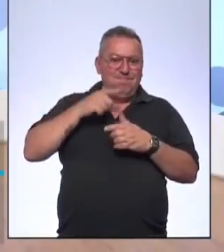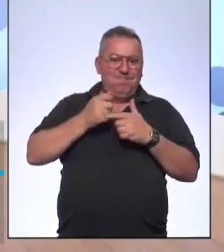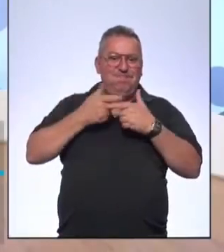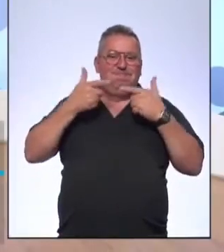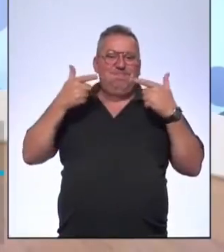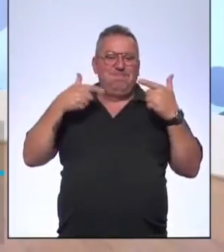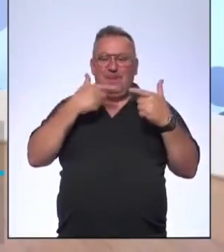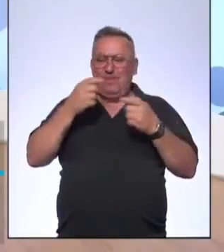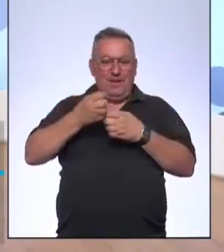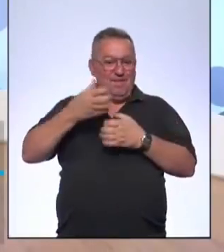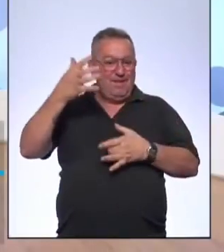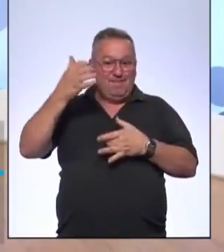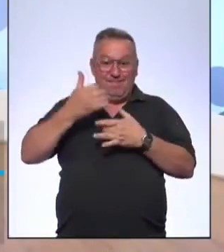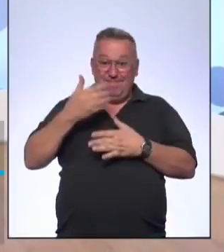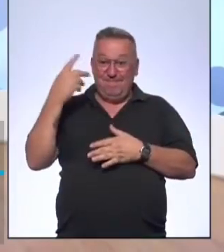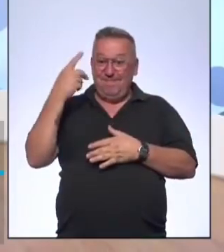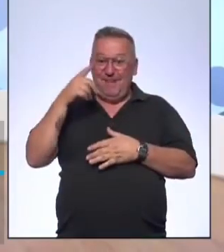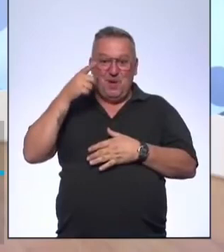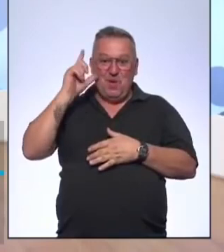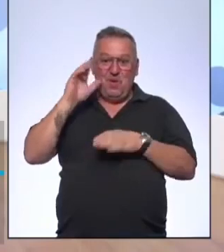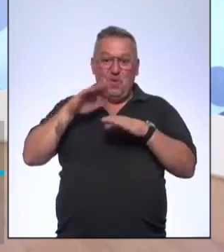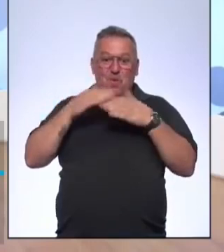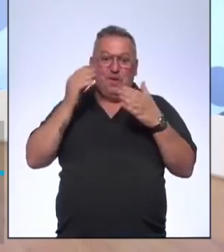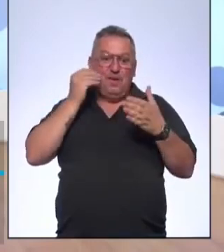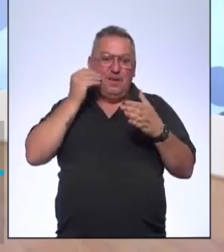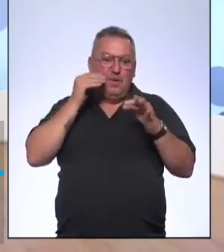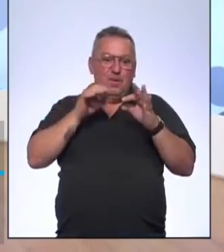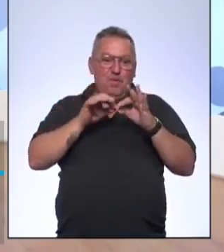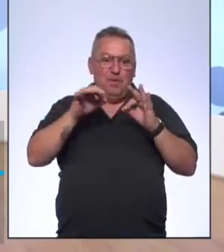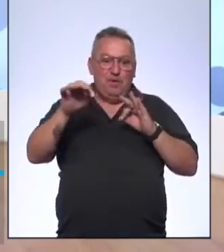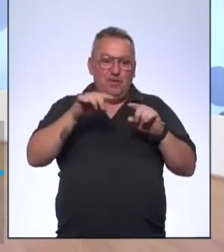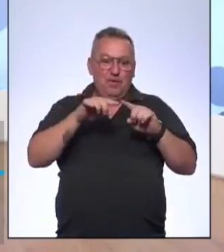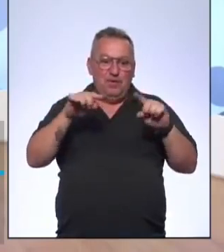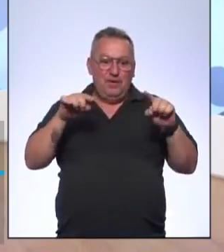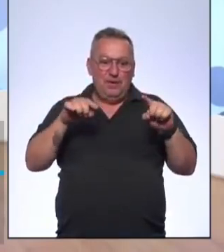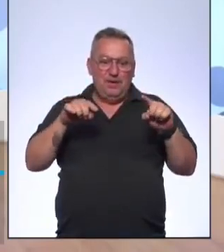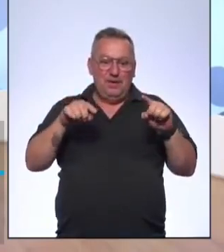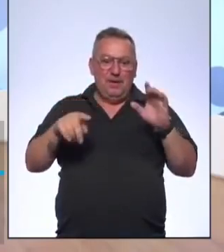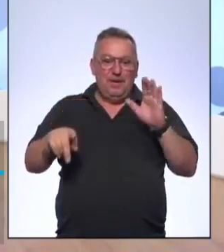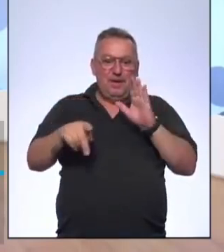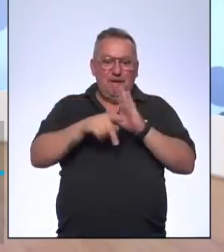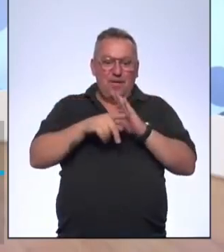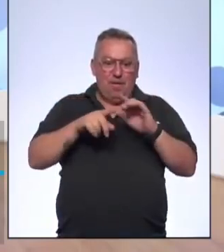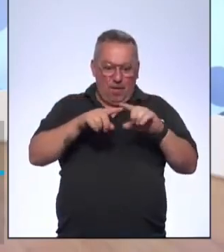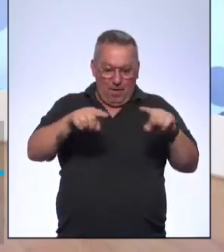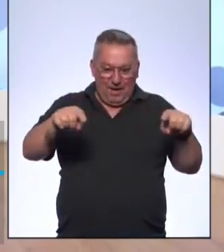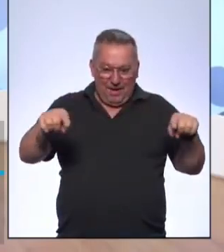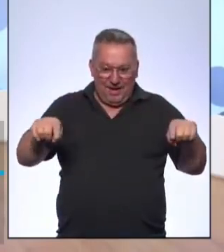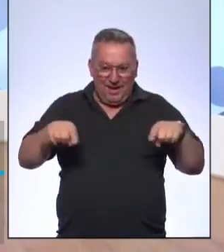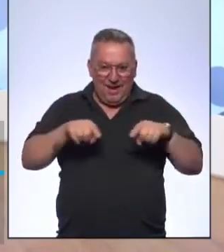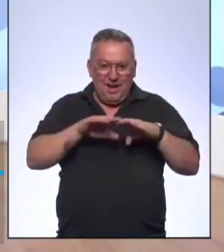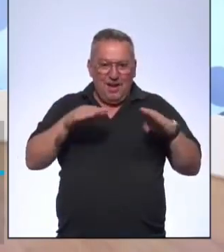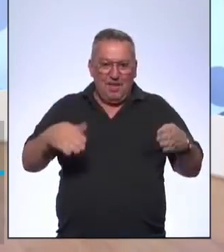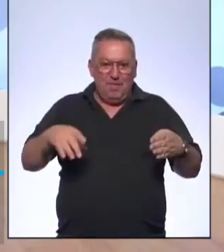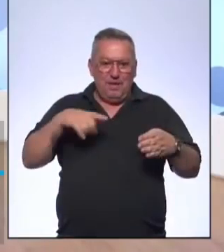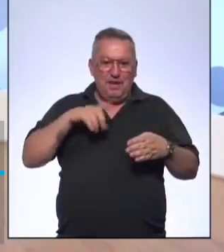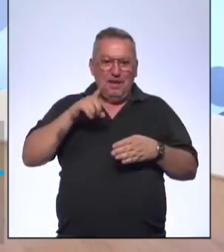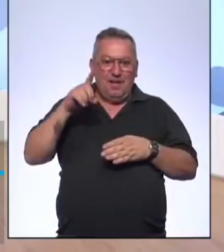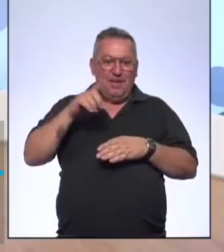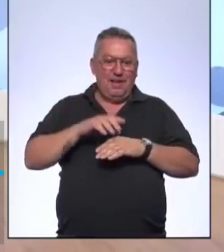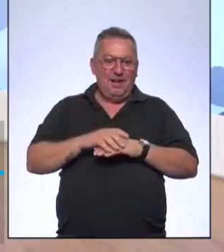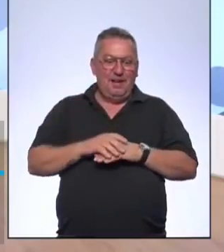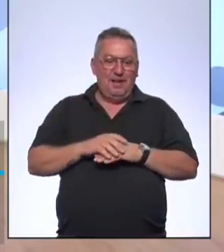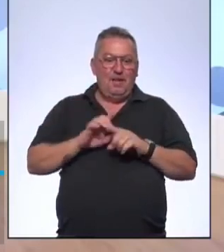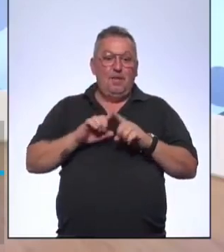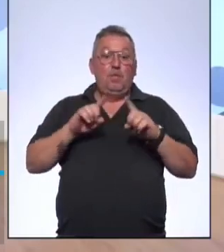estava moderando a aula dele ontem, quando ele tentou medir o tampo lá da mesa que estava lá no cenário.